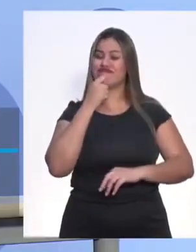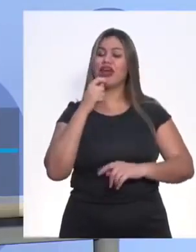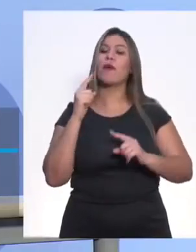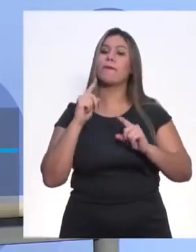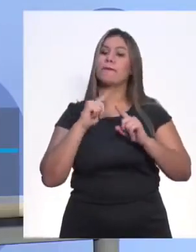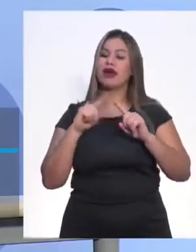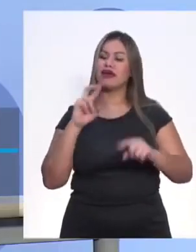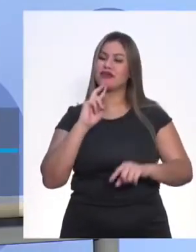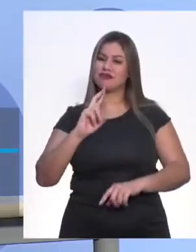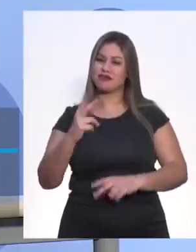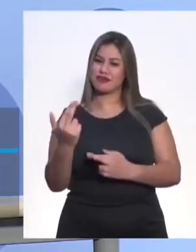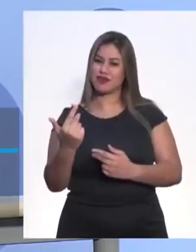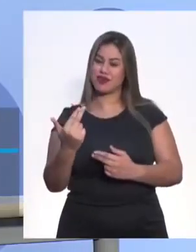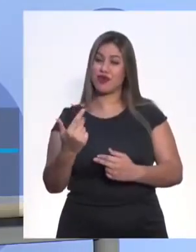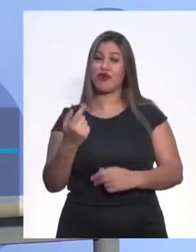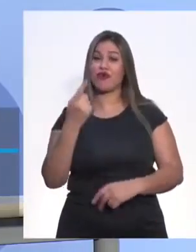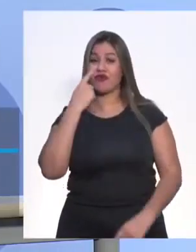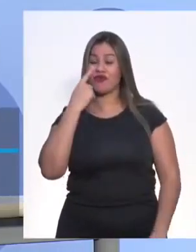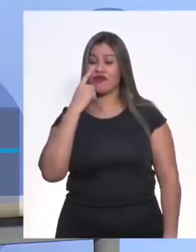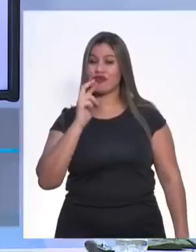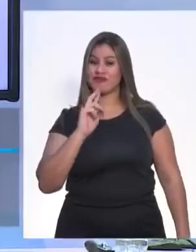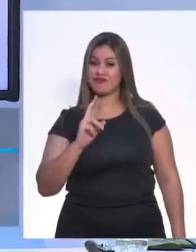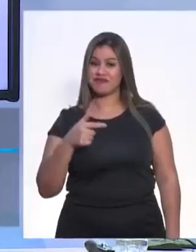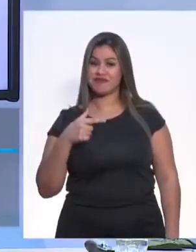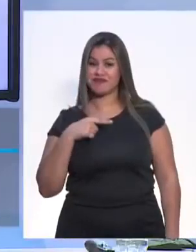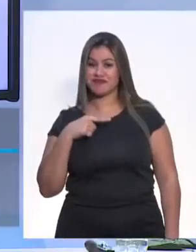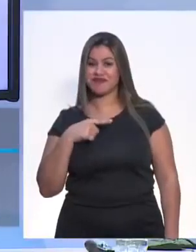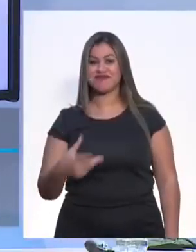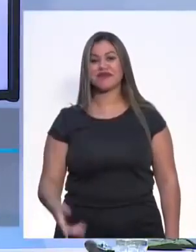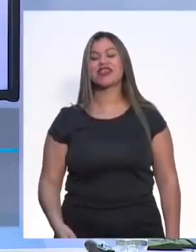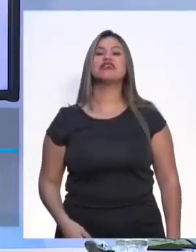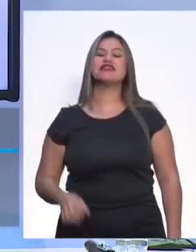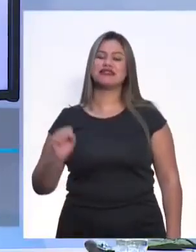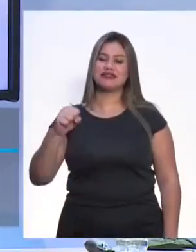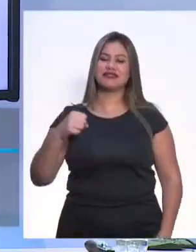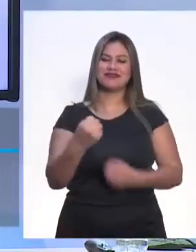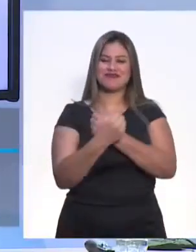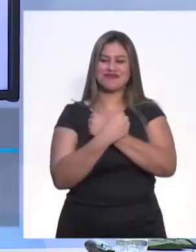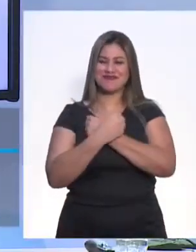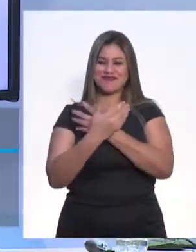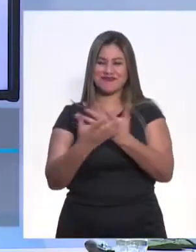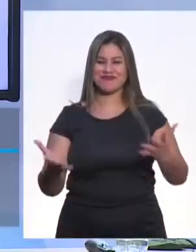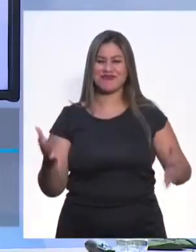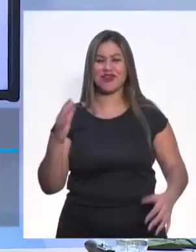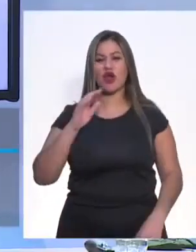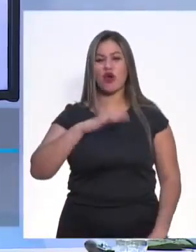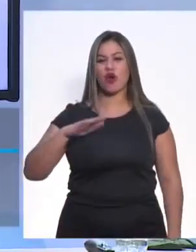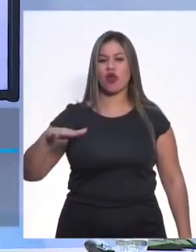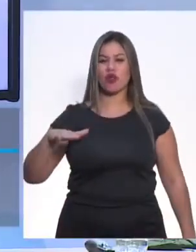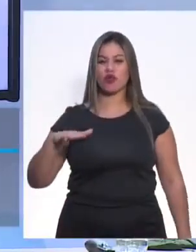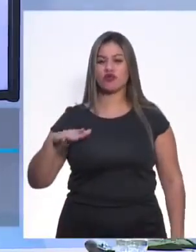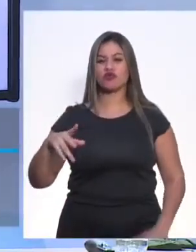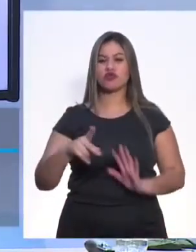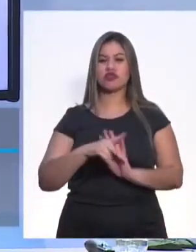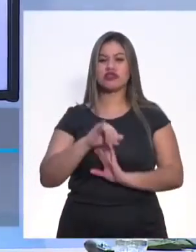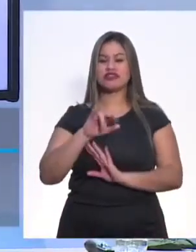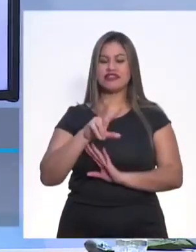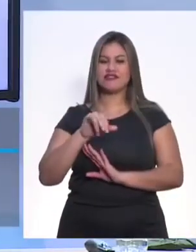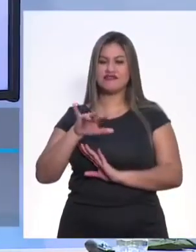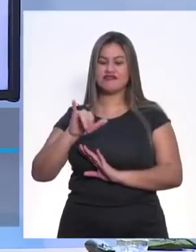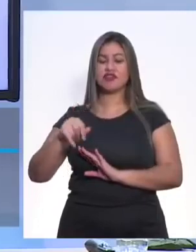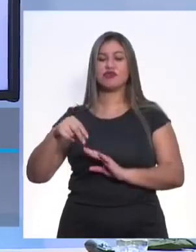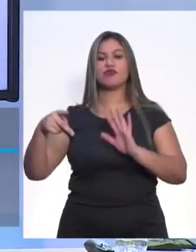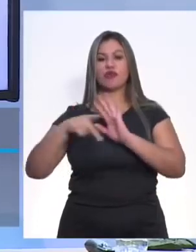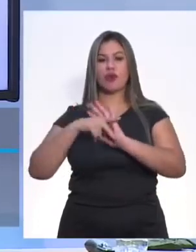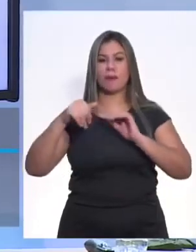7 metros. Vamos então ver a resposta, professora Roberta? Vamos sim. Eu quero mandar um abraço especial para o aluno Ivin, de Marília. Um abraço para